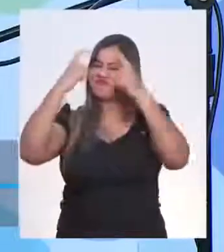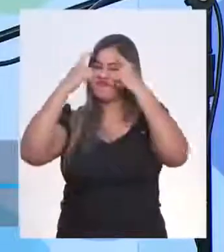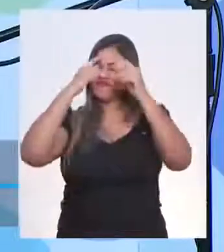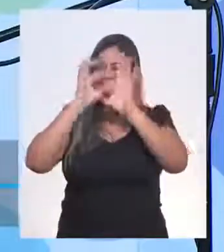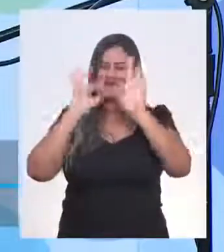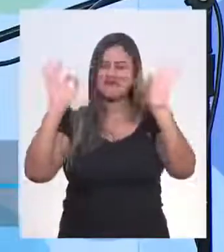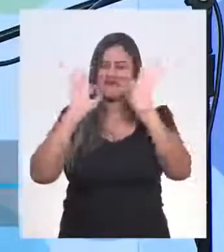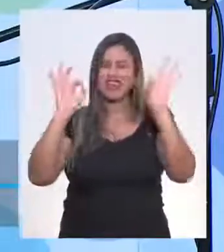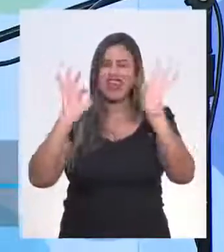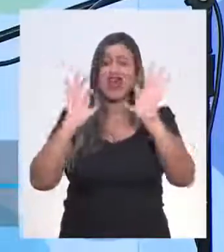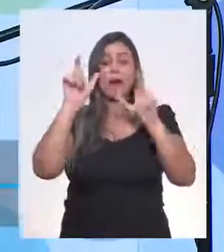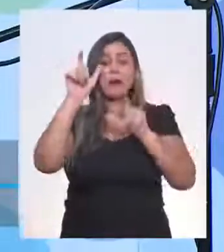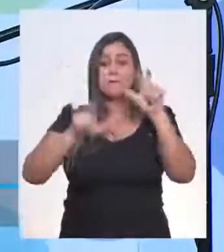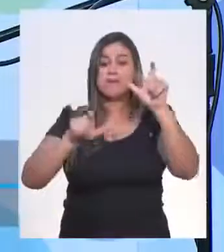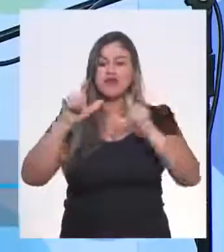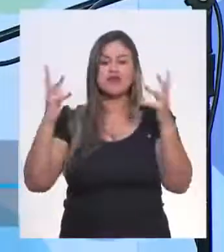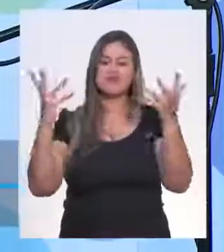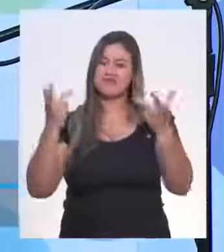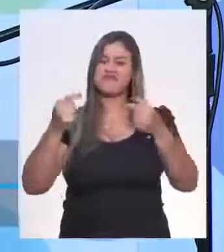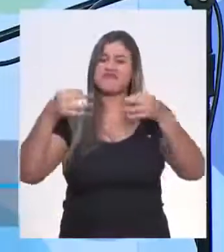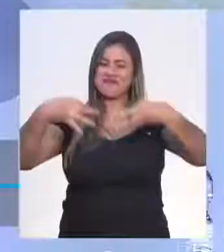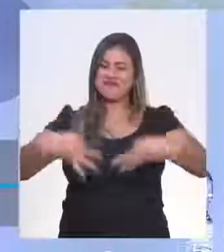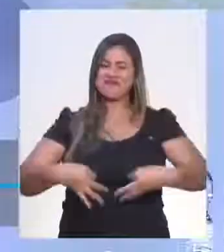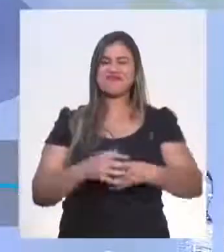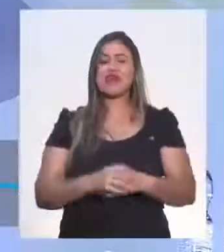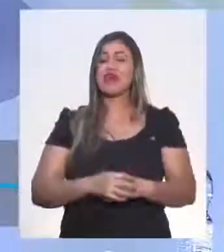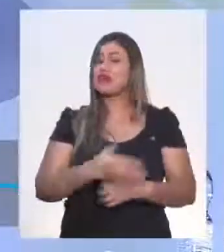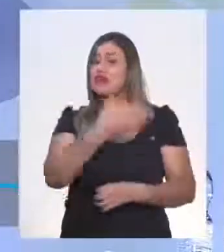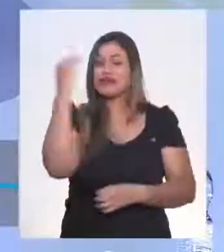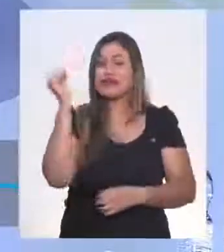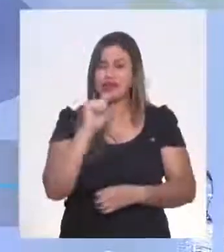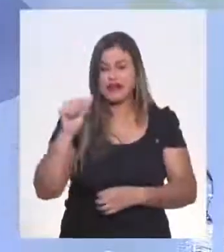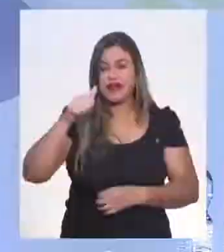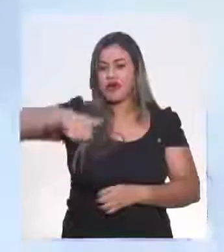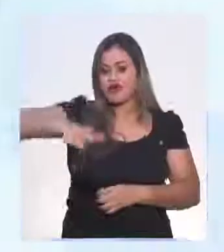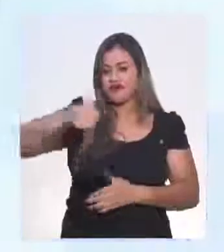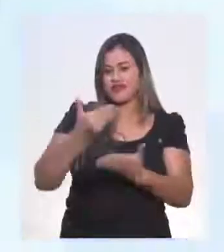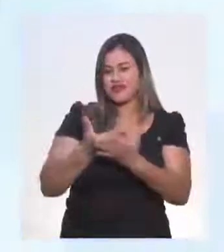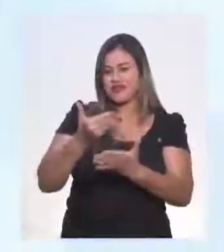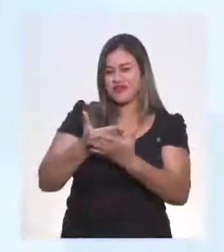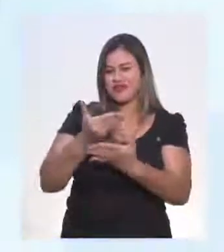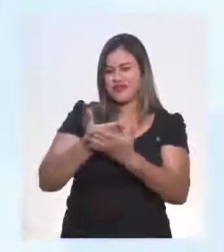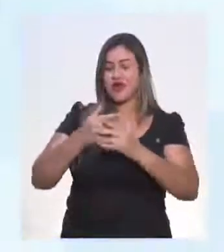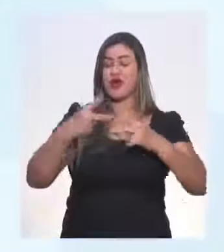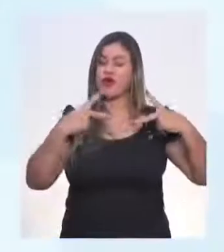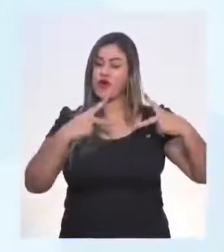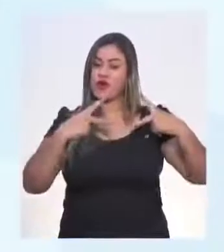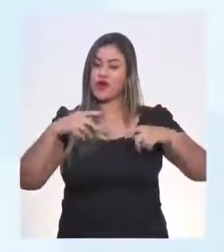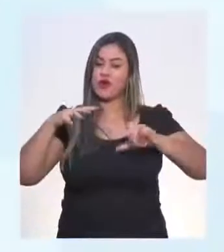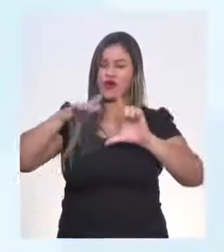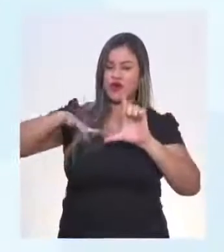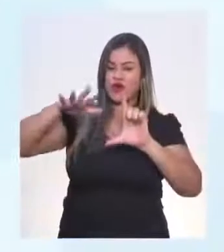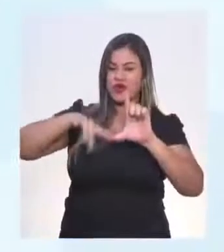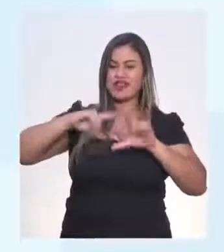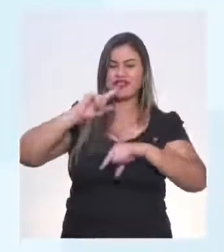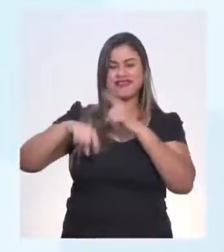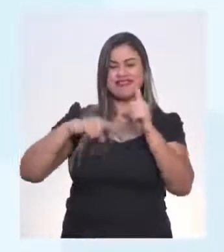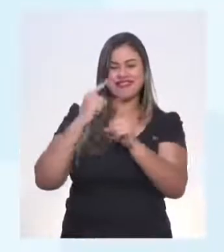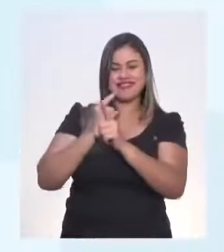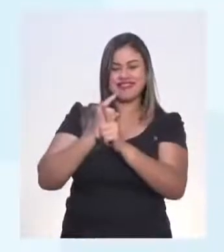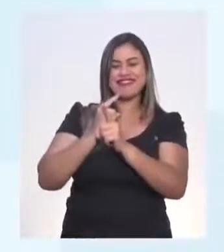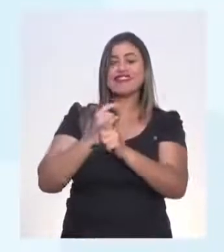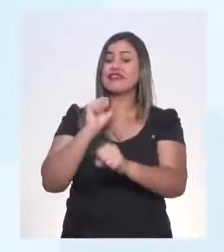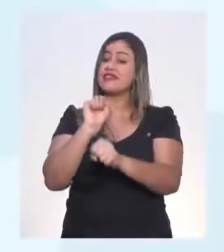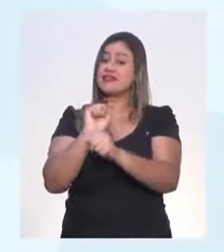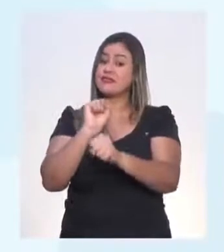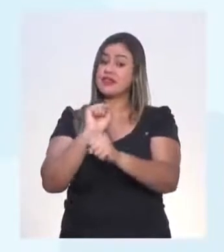ideias são pessoas maravilhosas não esqueçam de nos avaliar tem o link o QR Code e a gente se vê na